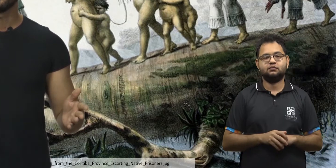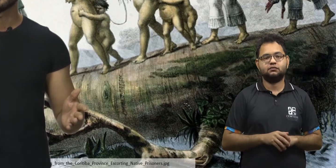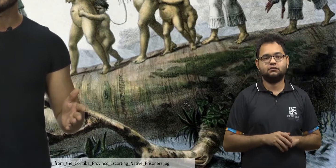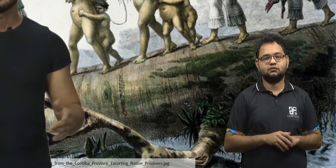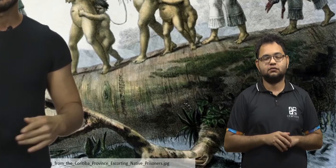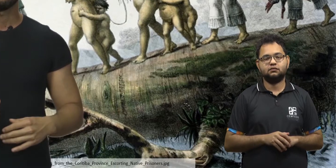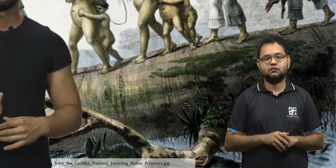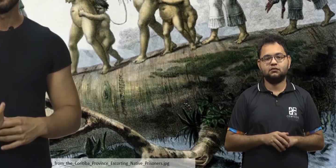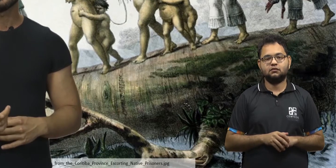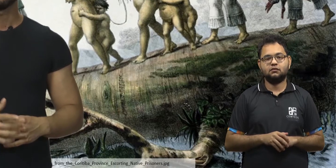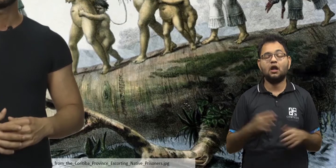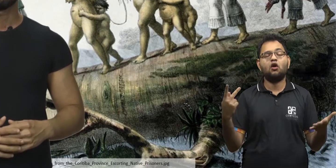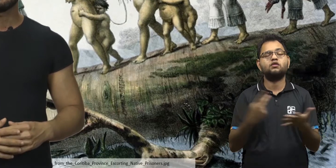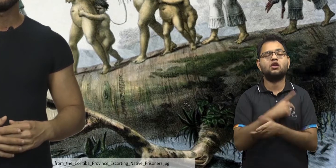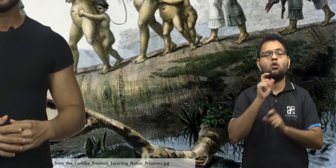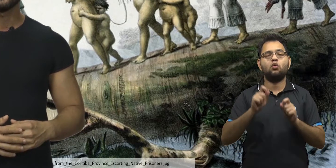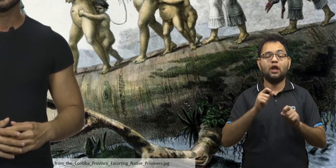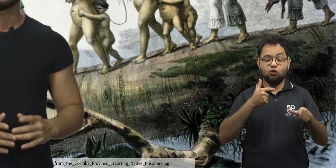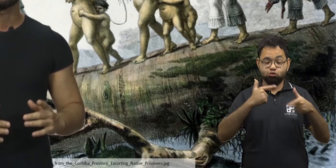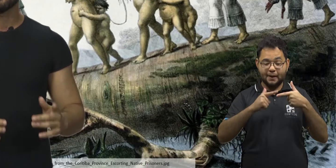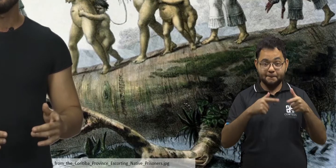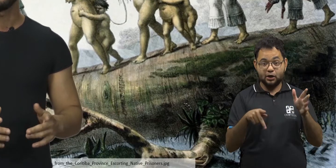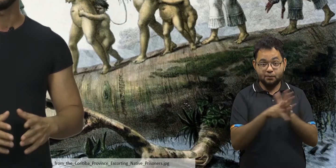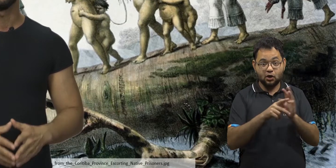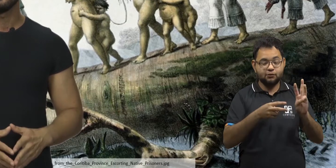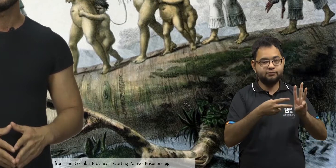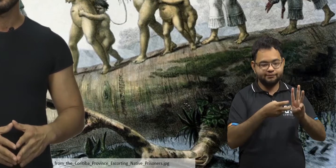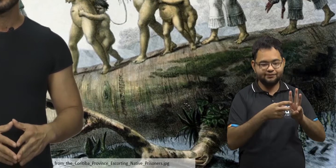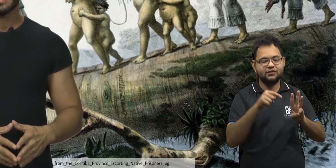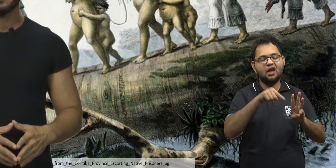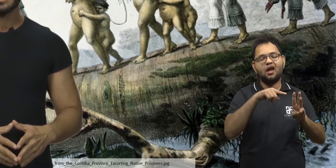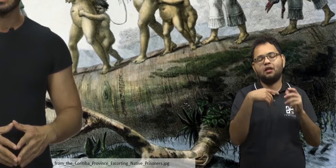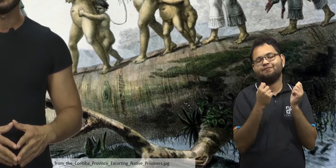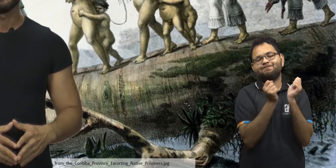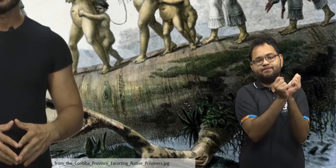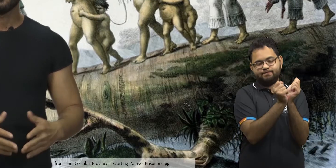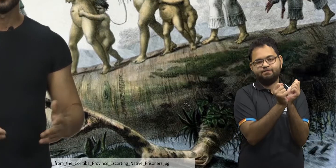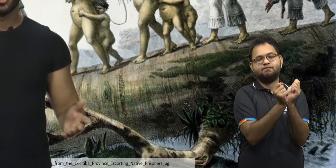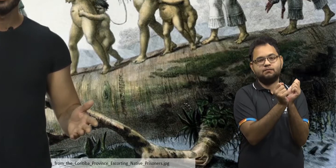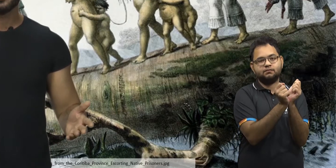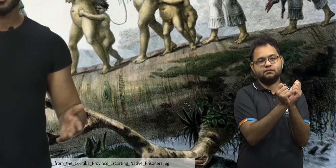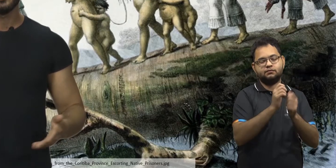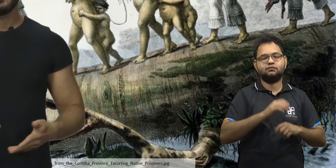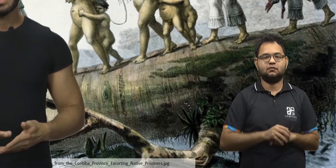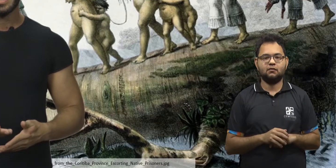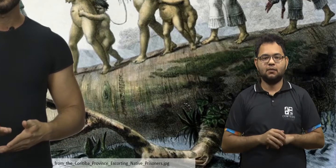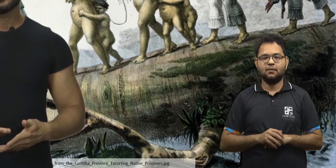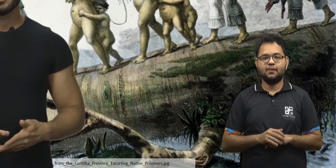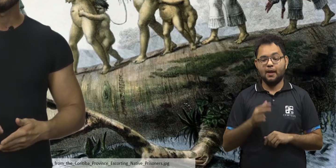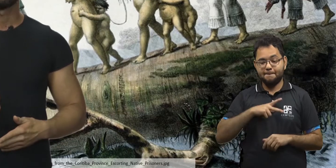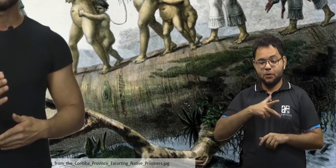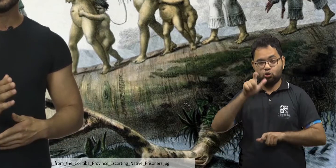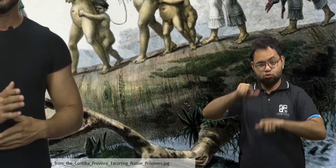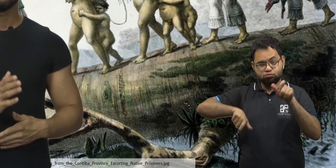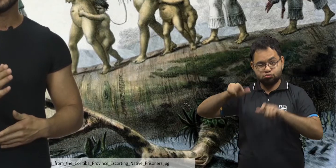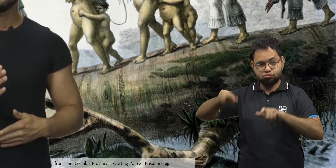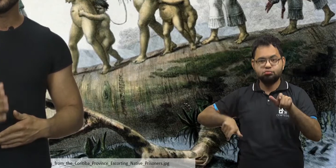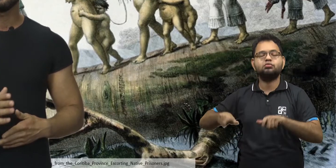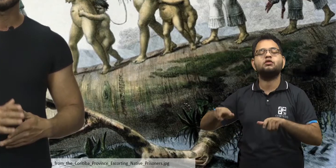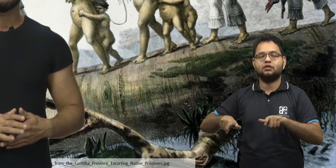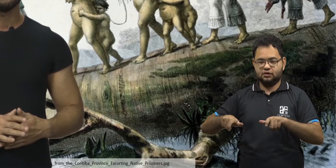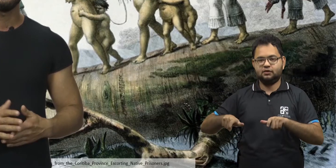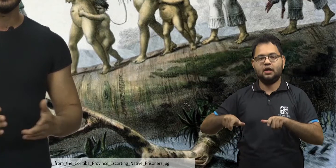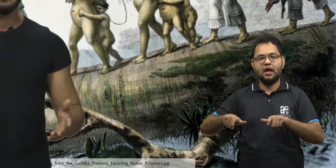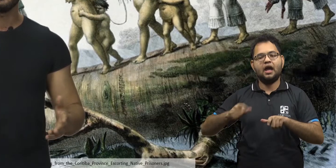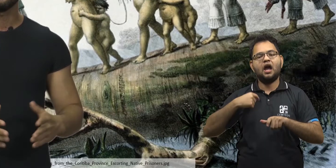das contas, a força de trabalho indígena continuou sendo escravizada. Colonos com privilégios conseguiam